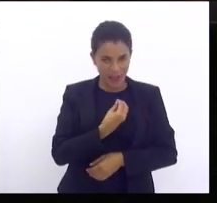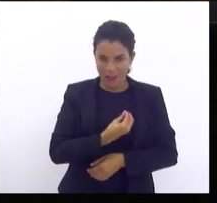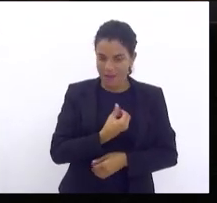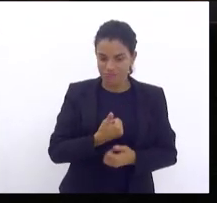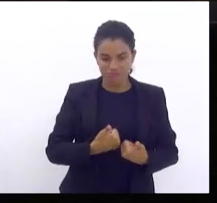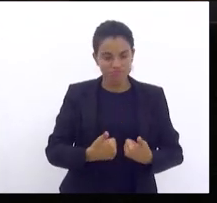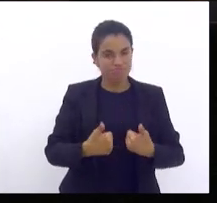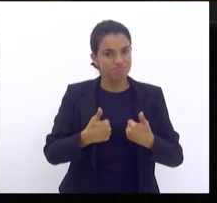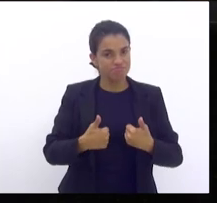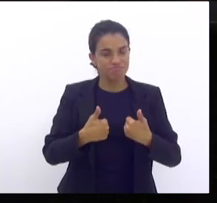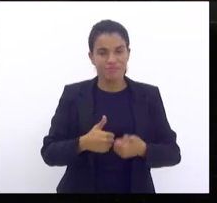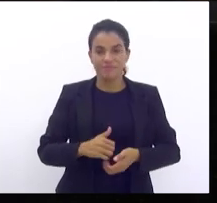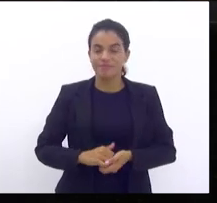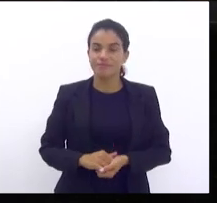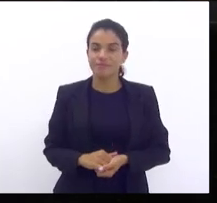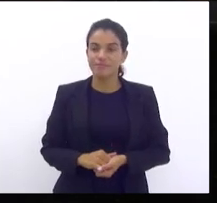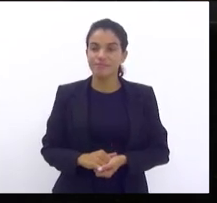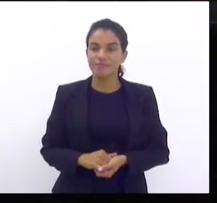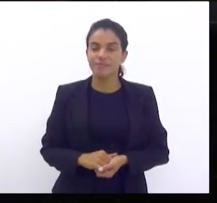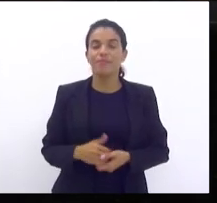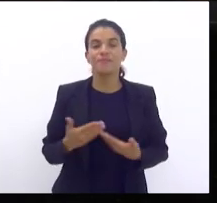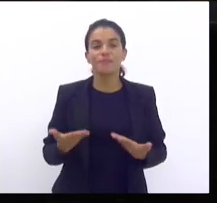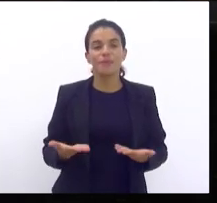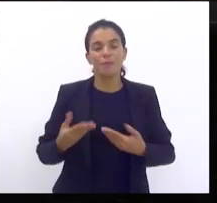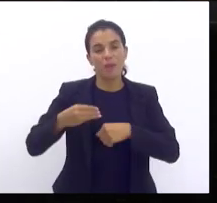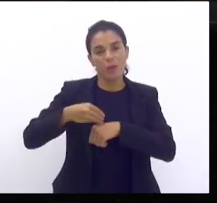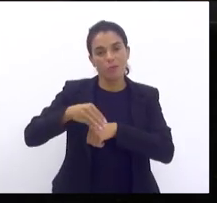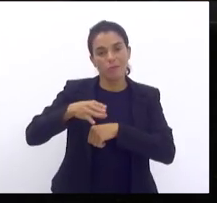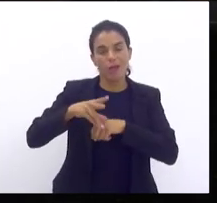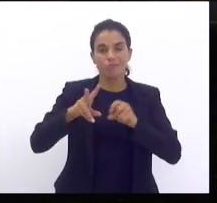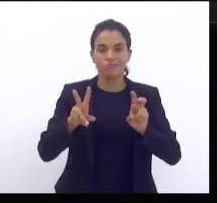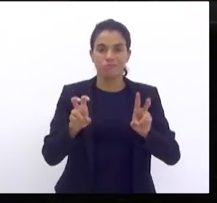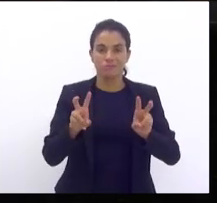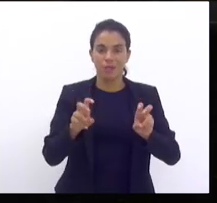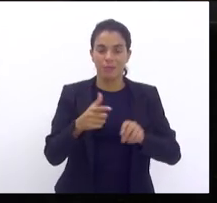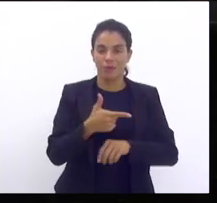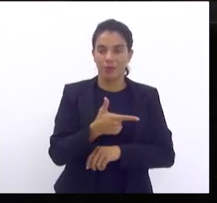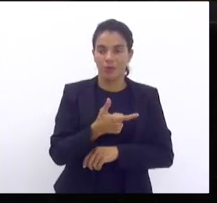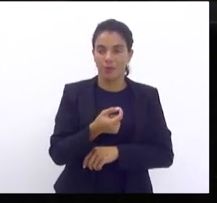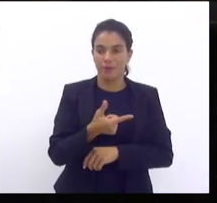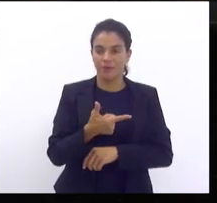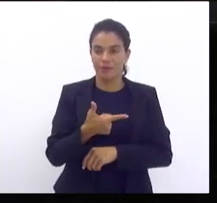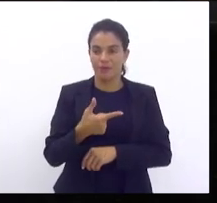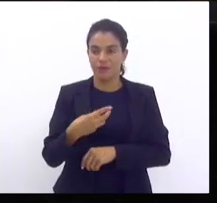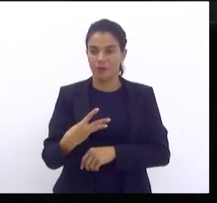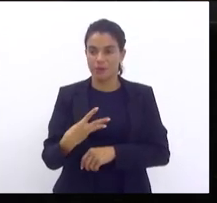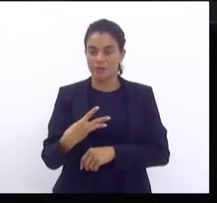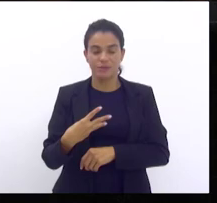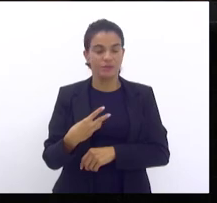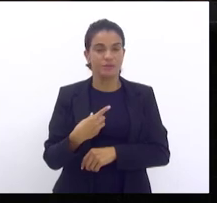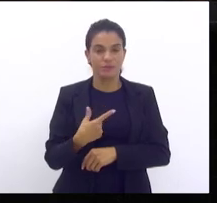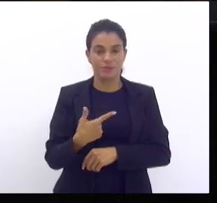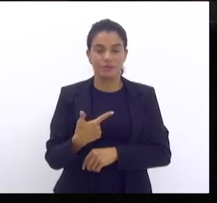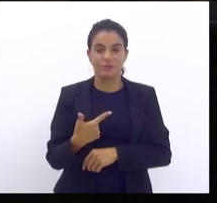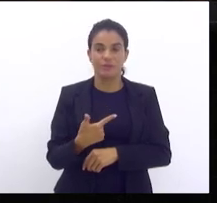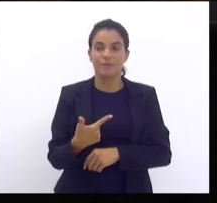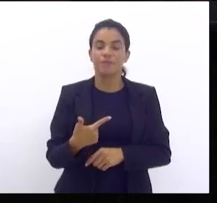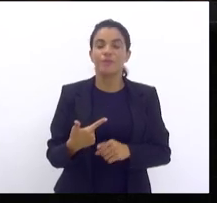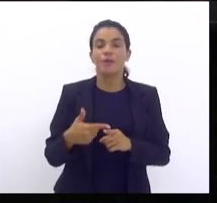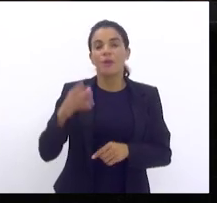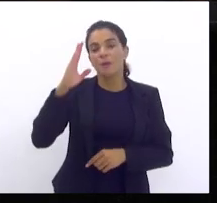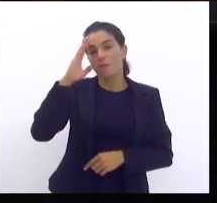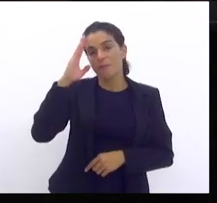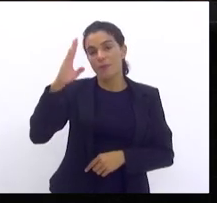ela tá valendo e eu trago esse tema de 2022 porque uma das prioridades do